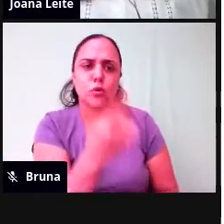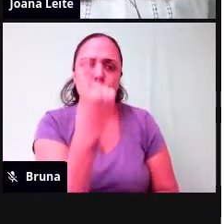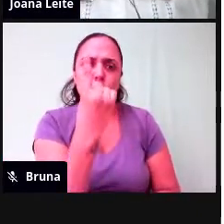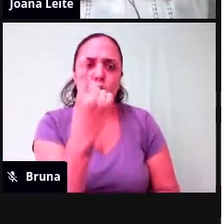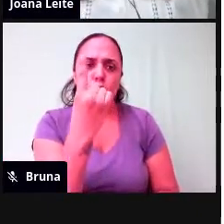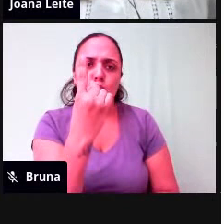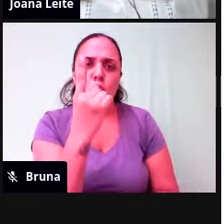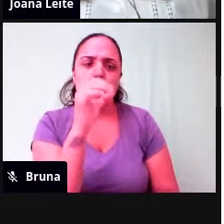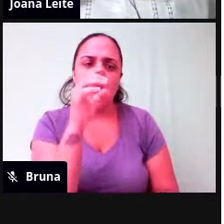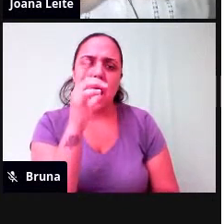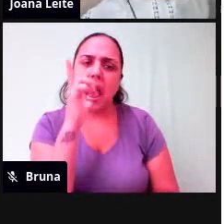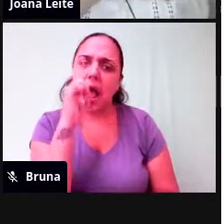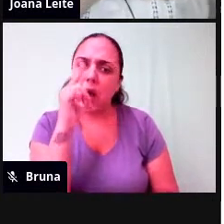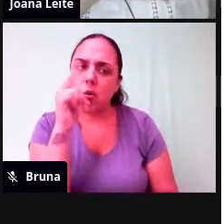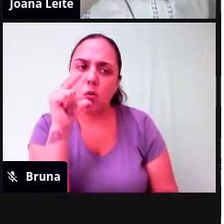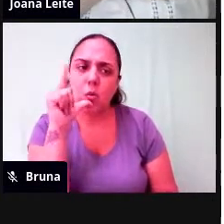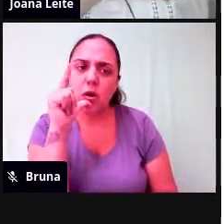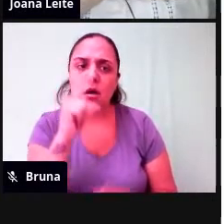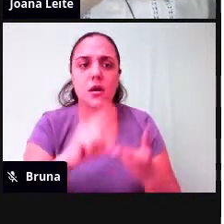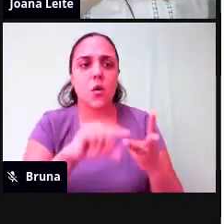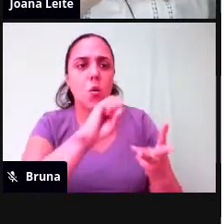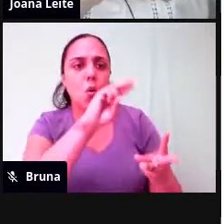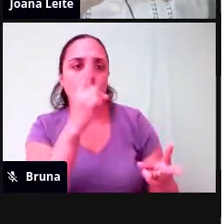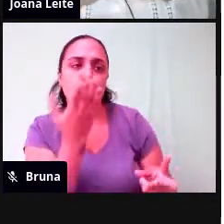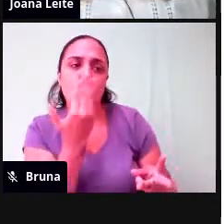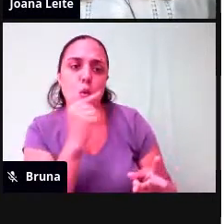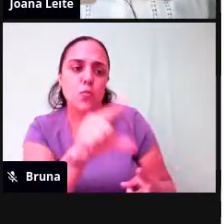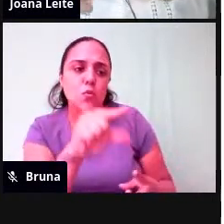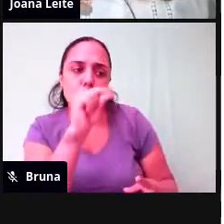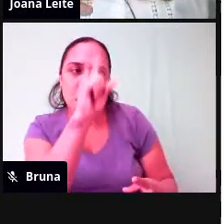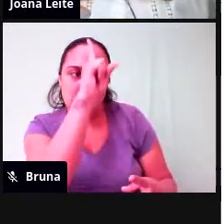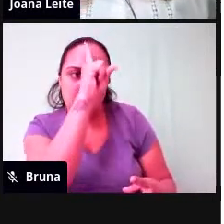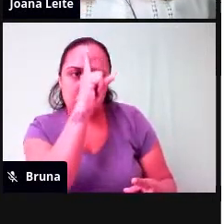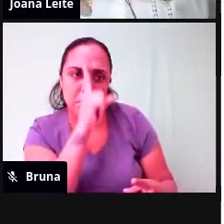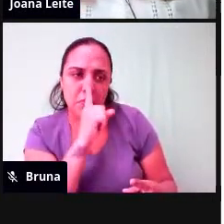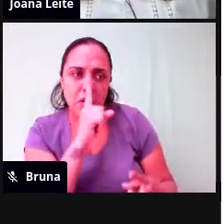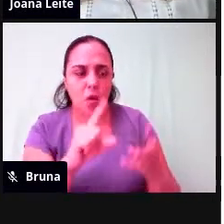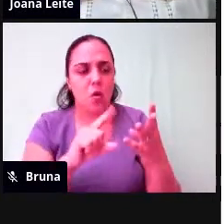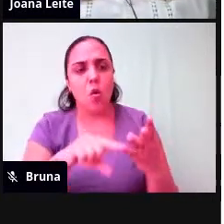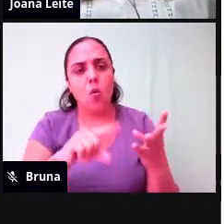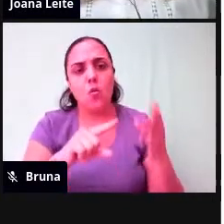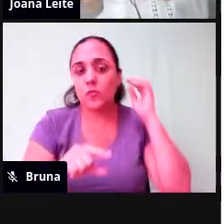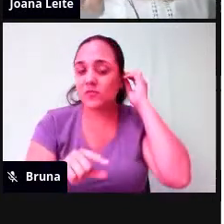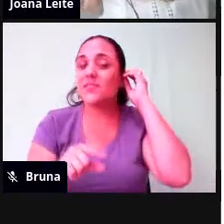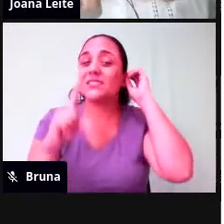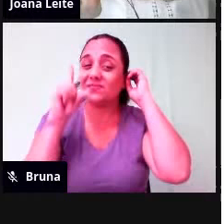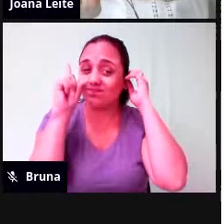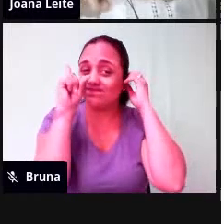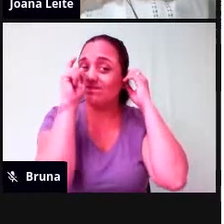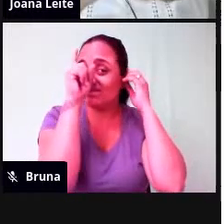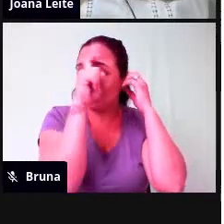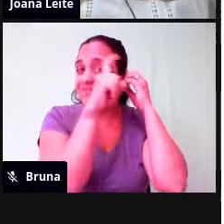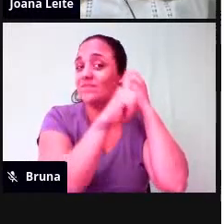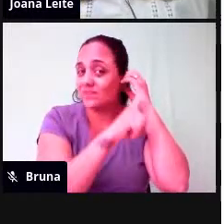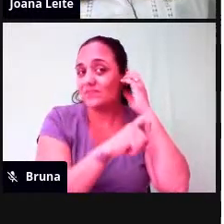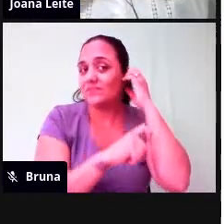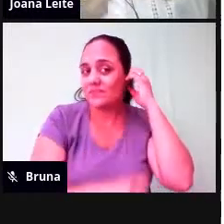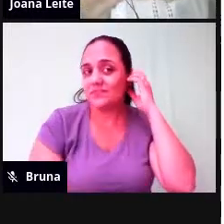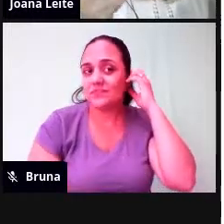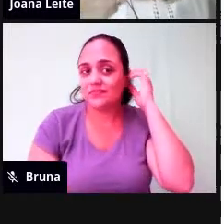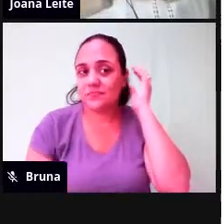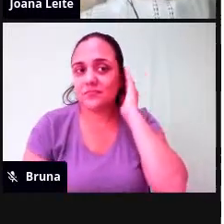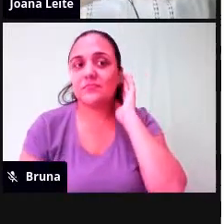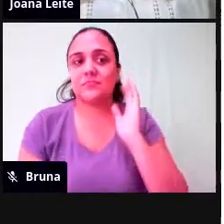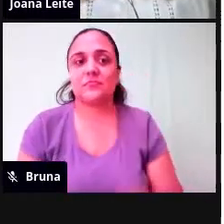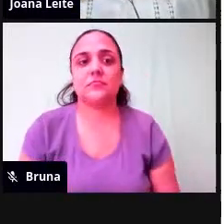que só comem alimentos amarelos, de crianças que só comem 2, 3 alimentos. Eu tenho um paciente que ele só come 3 alimentos,